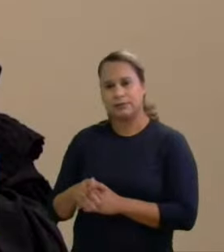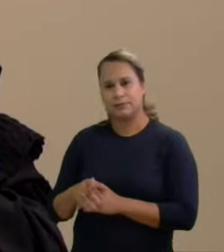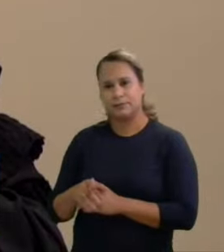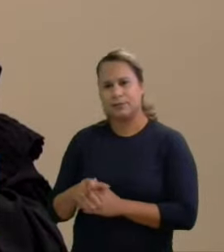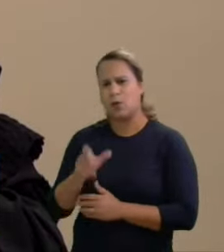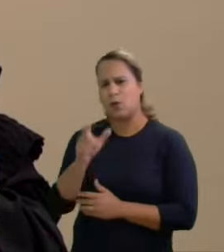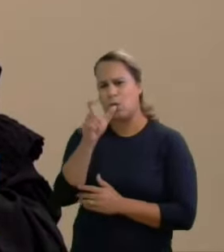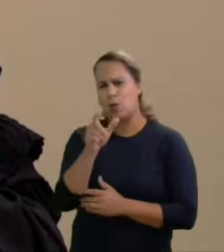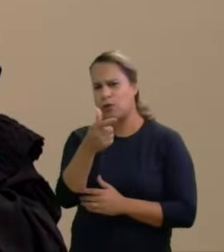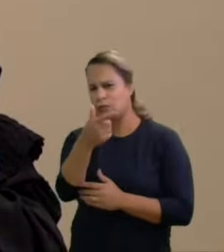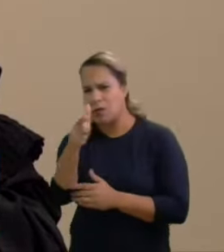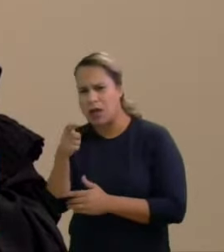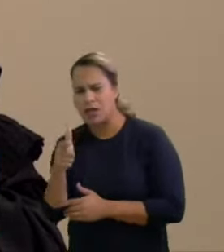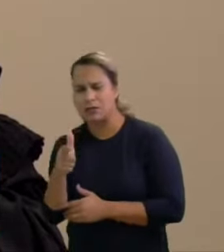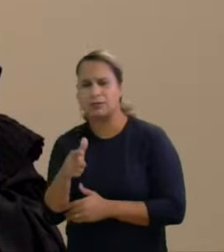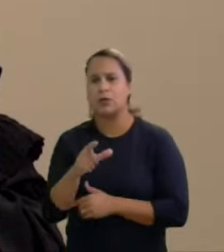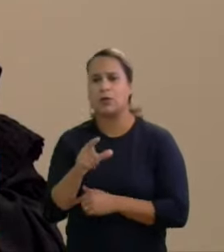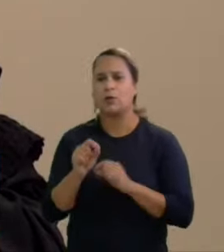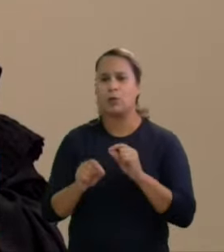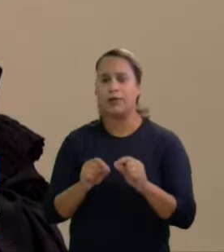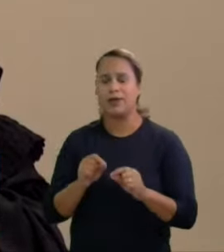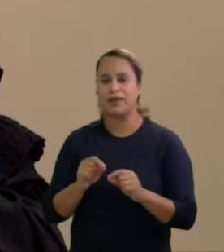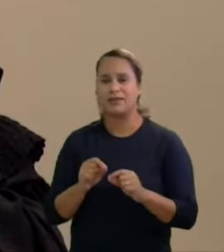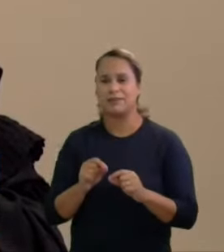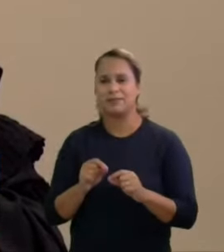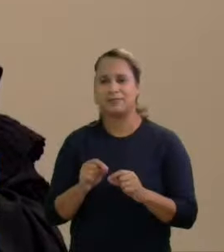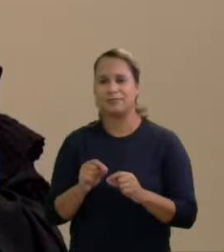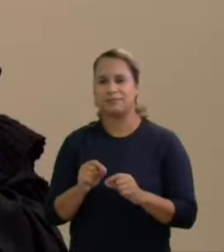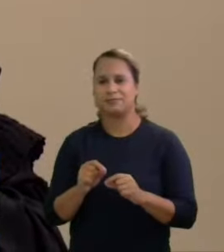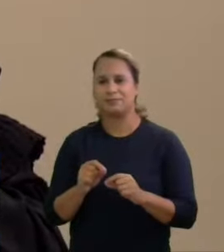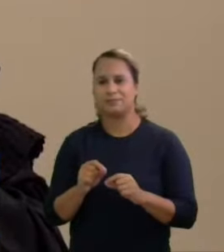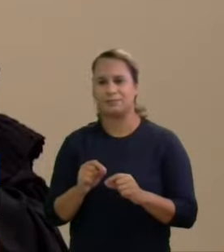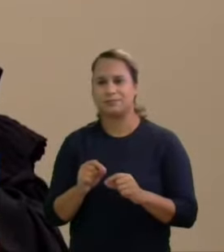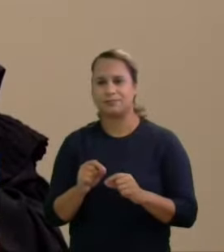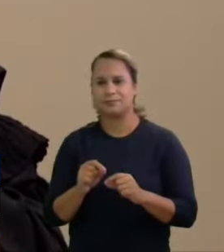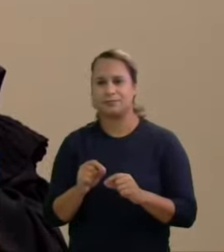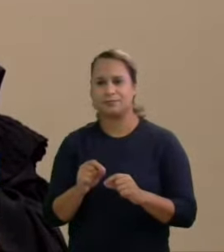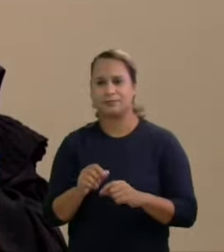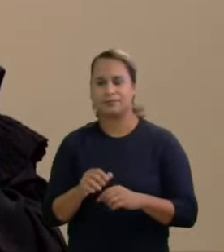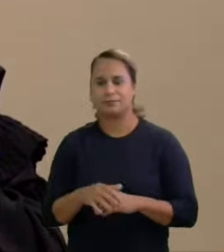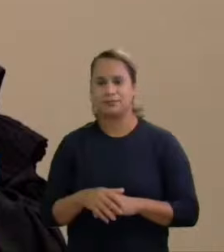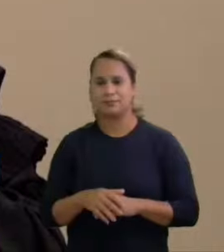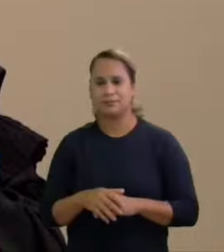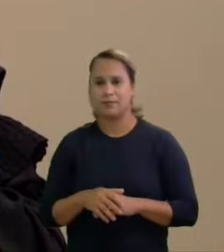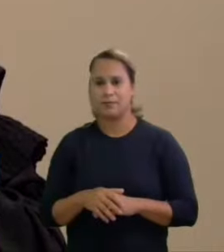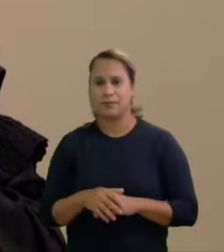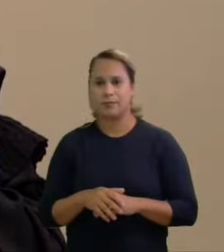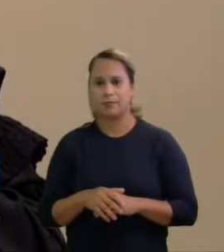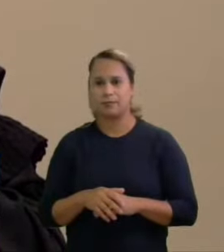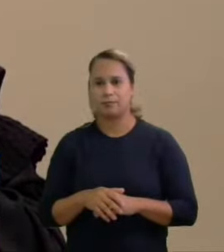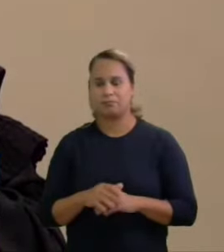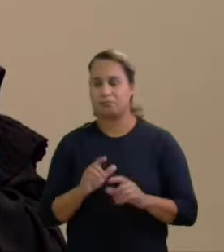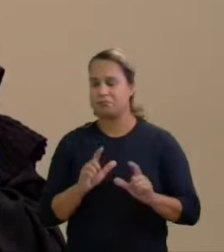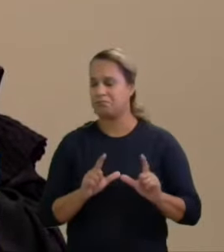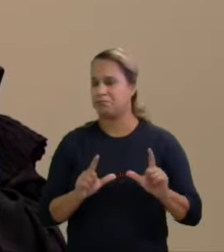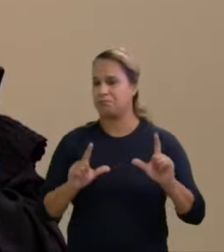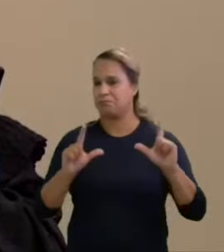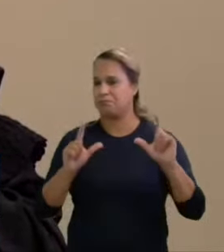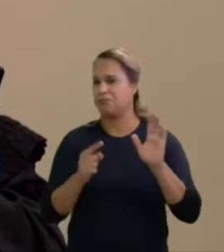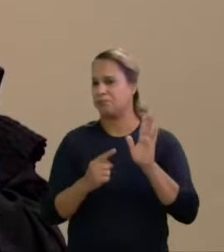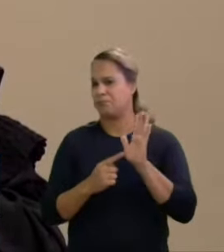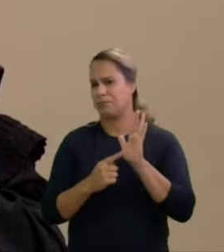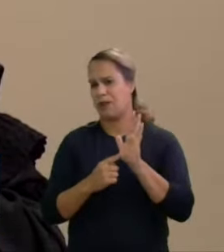votado Deputado Federal do Paraná com 345000 votos e tal placar por óbvio não se devu a nenhum ato de